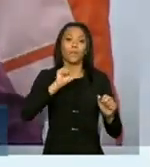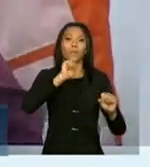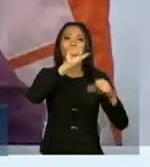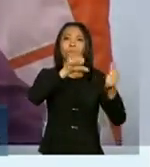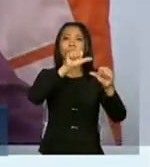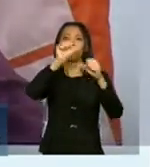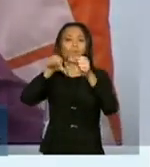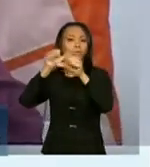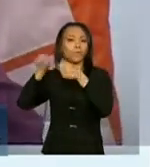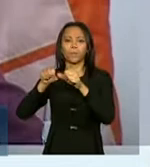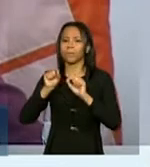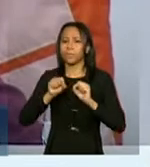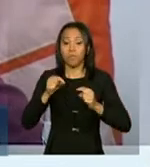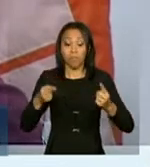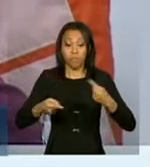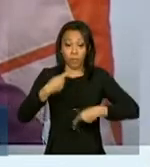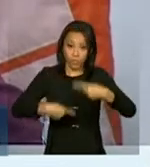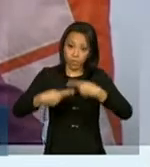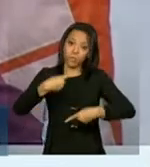modificação